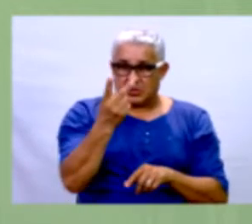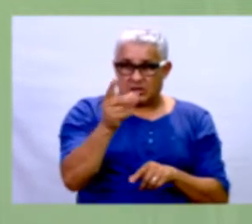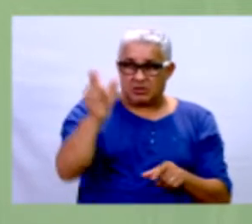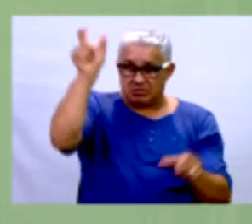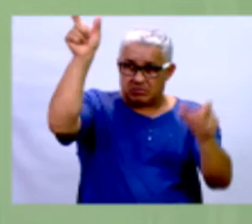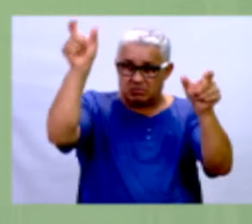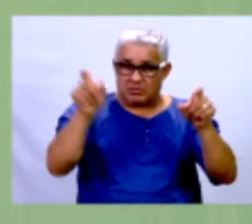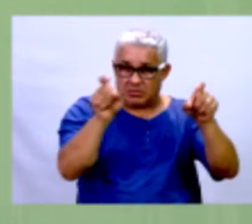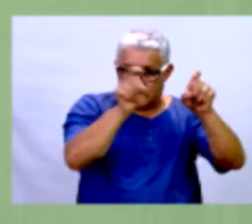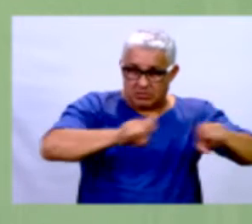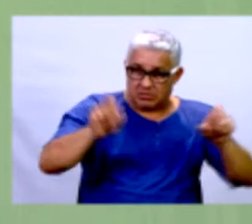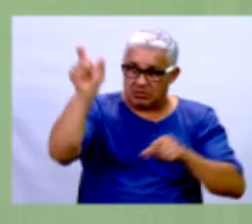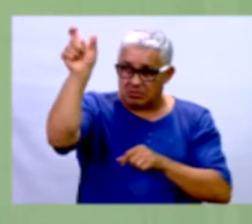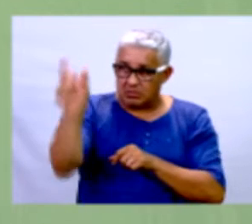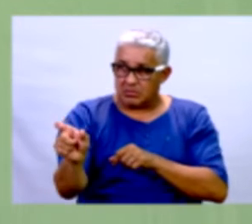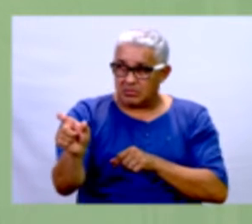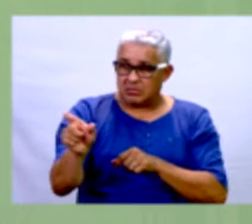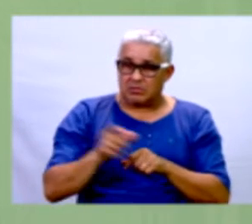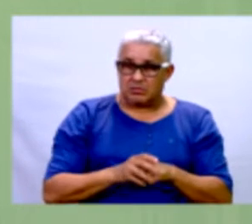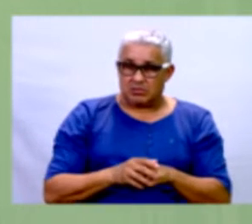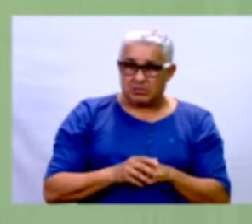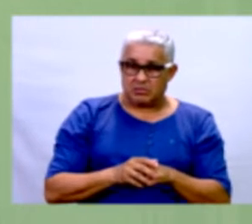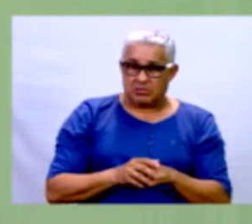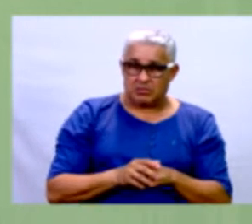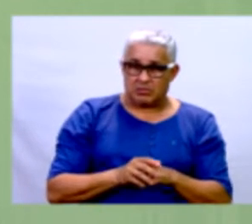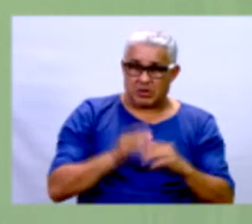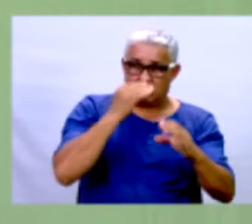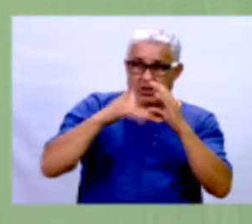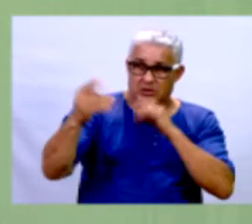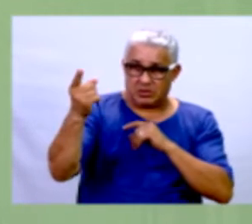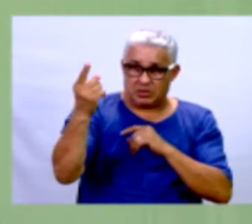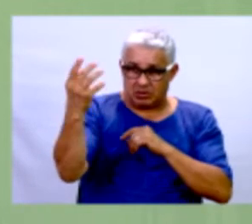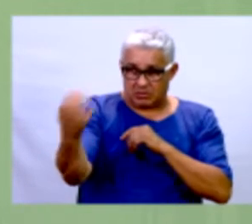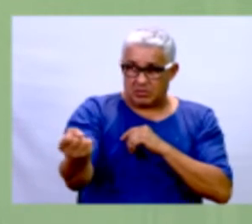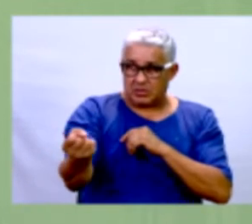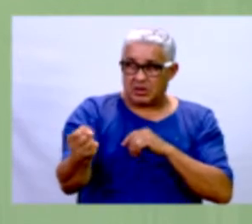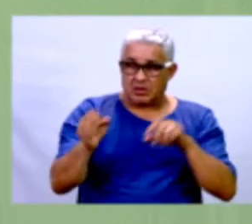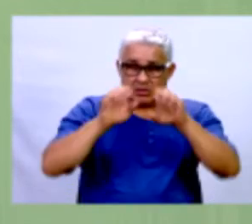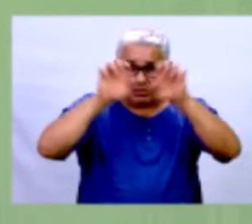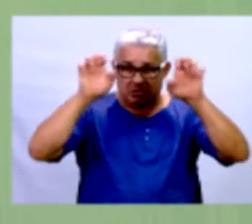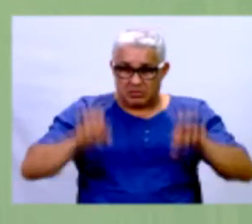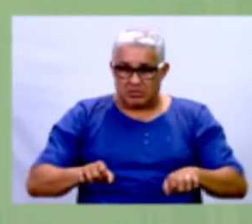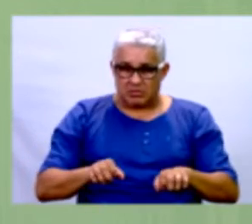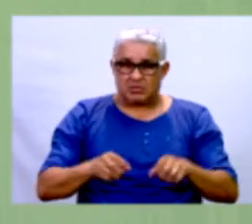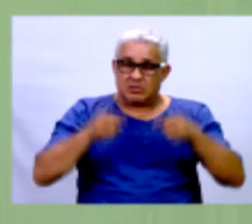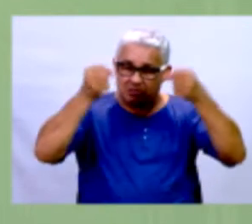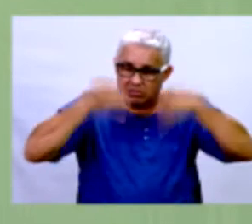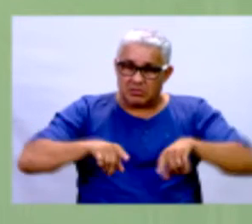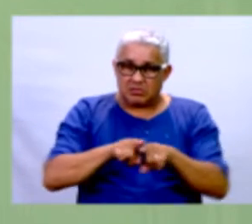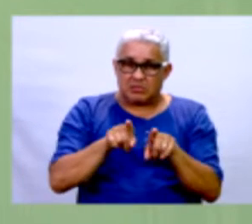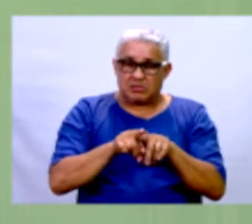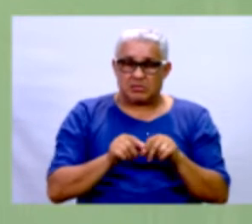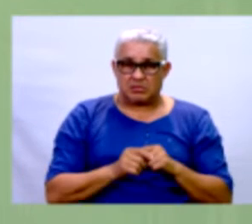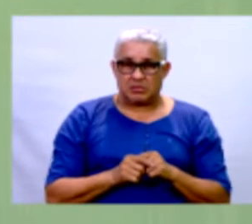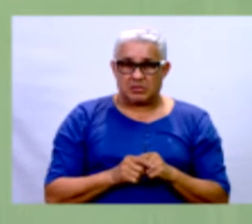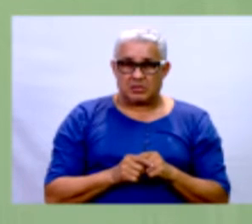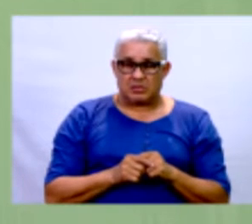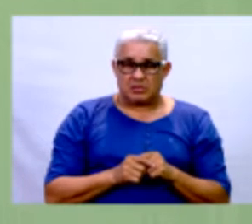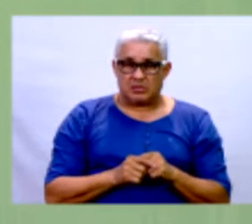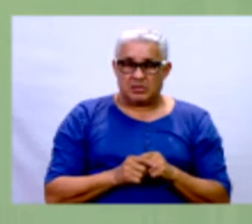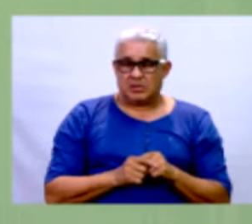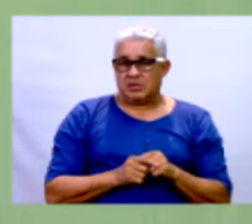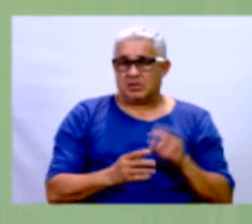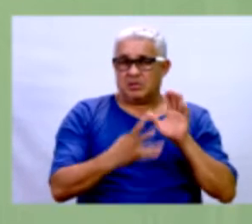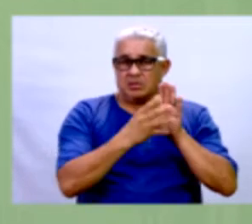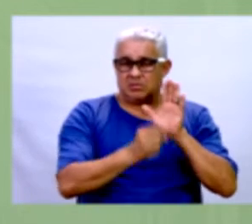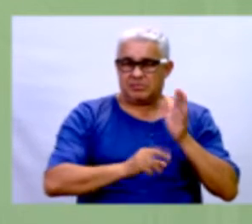um cliente e outro servidor, que é o receptor dessa informação. E a estrutura que o professor falou a gente citou vários exemplos, né,